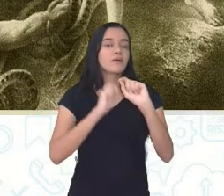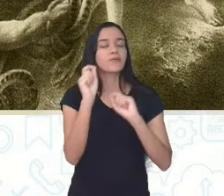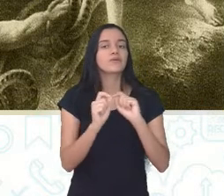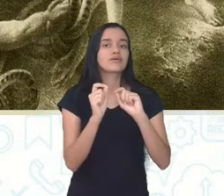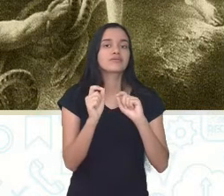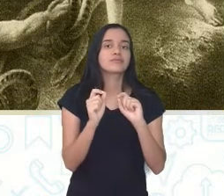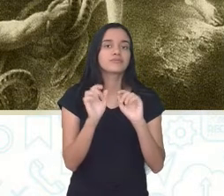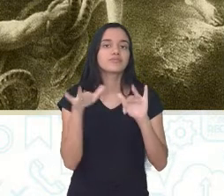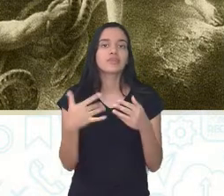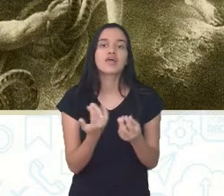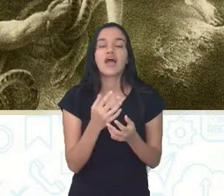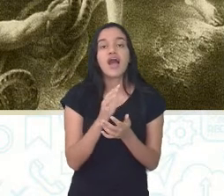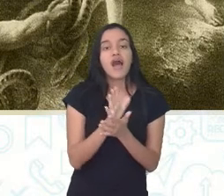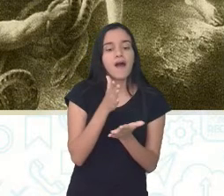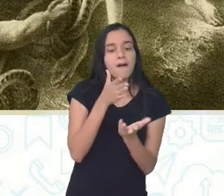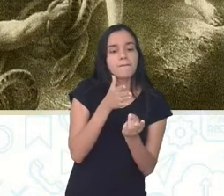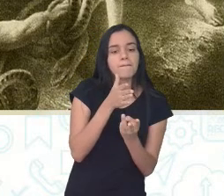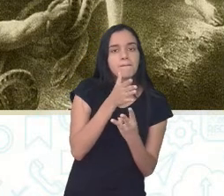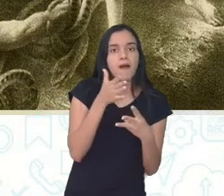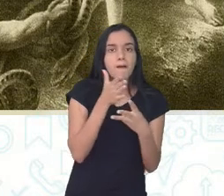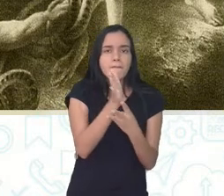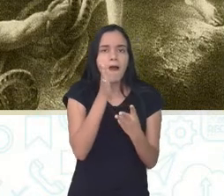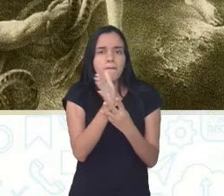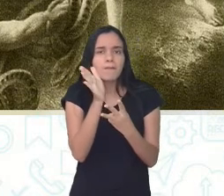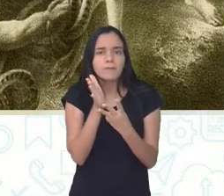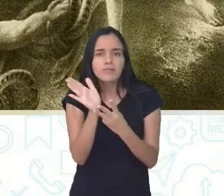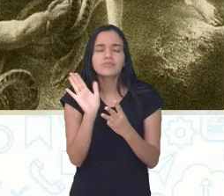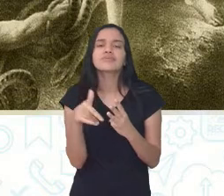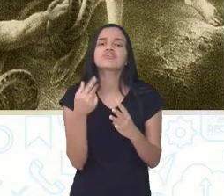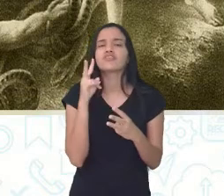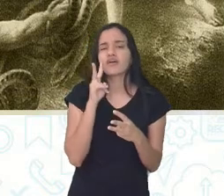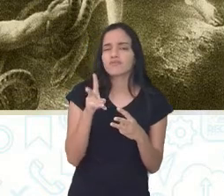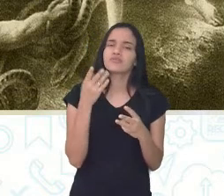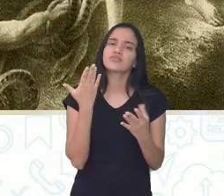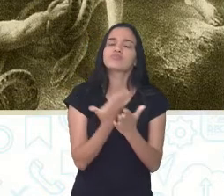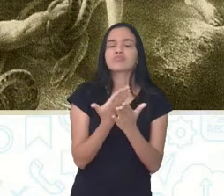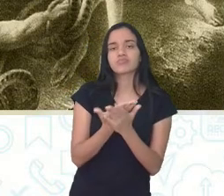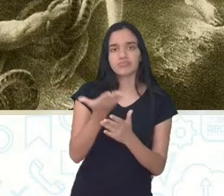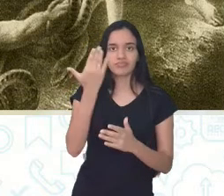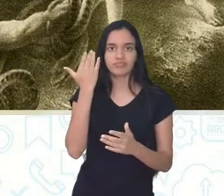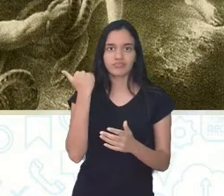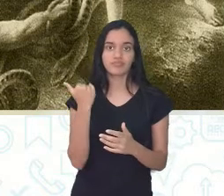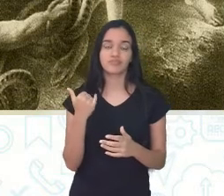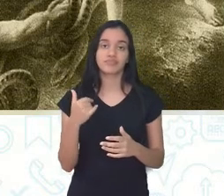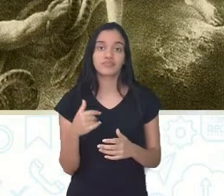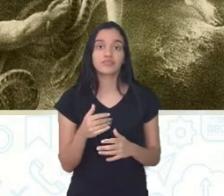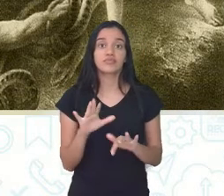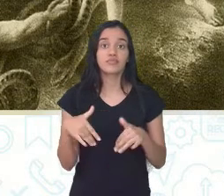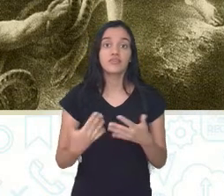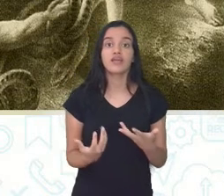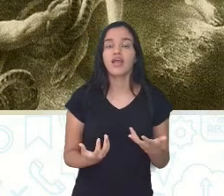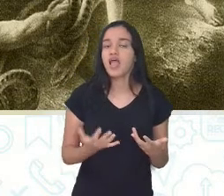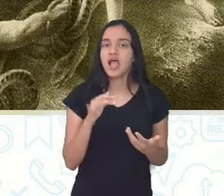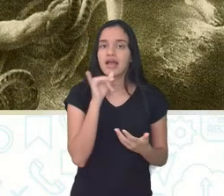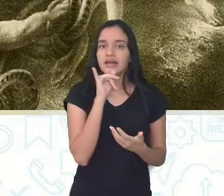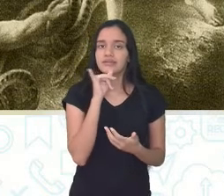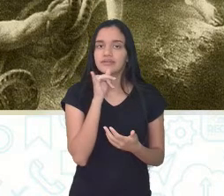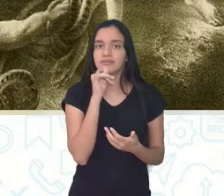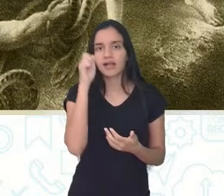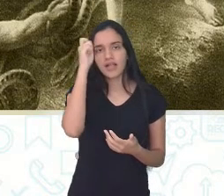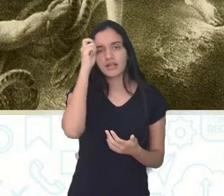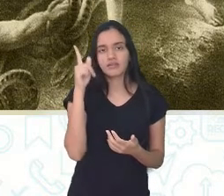a tripartição dos poderes, né, que a gente já viu em outras aulas lá, que vem bem inspirado ali dos